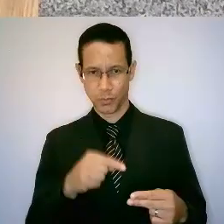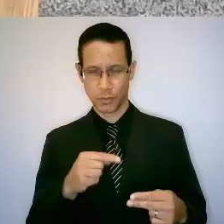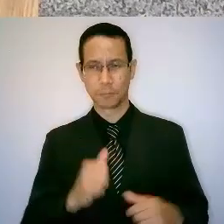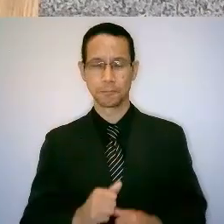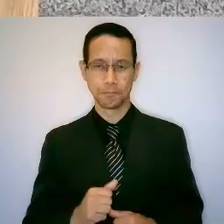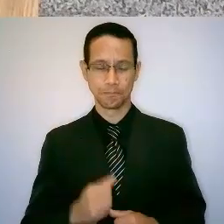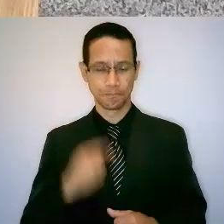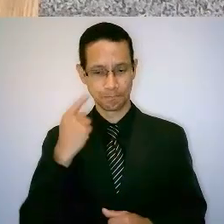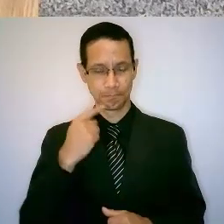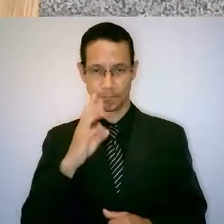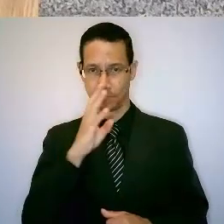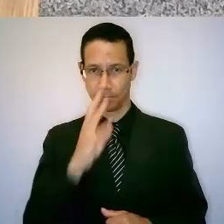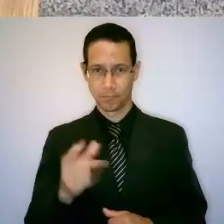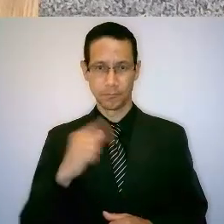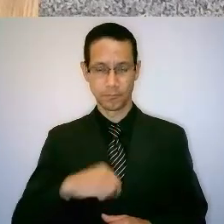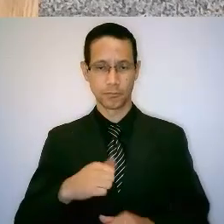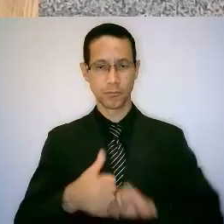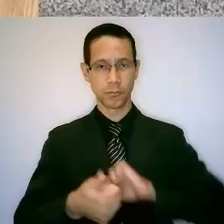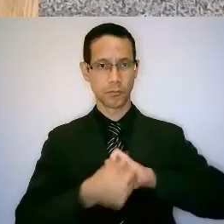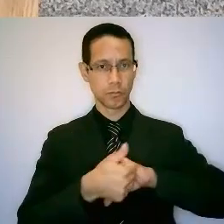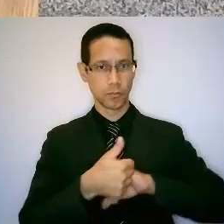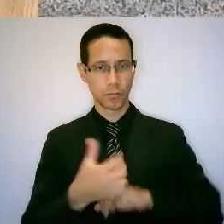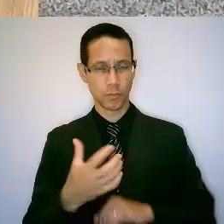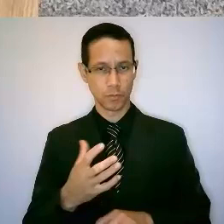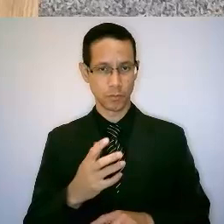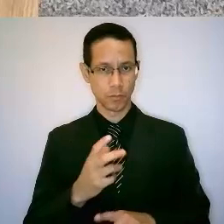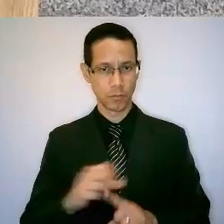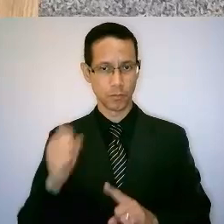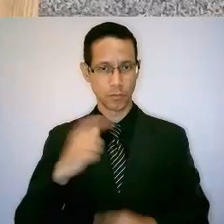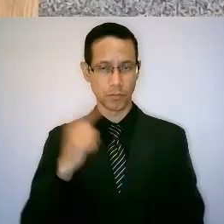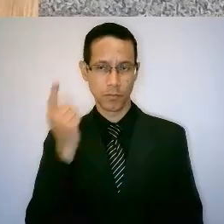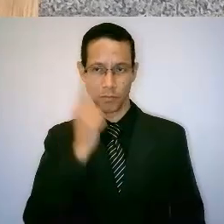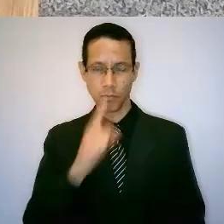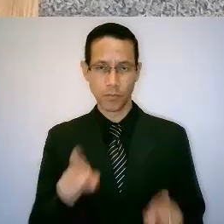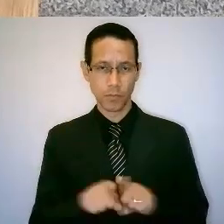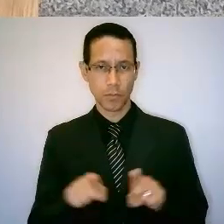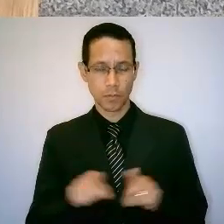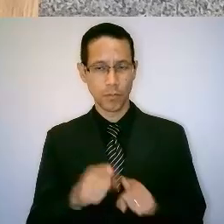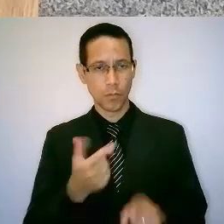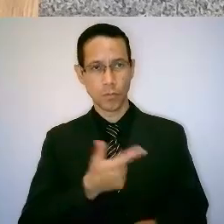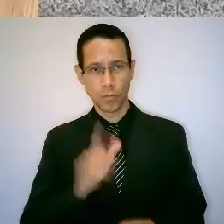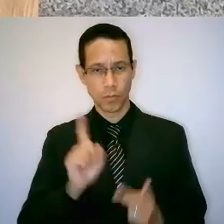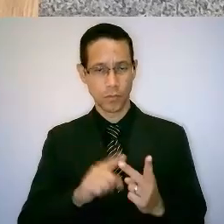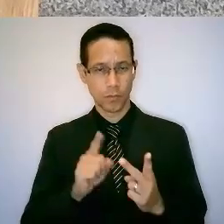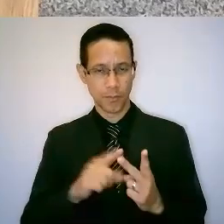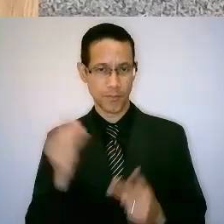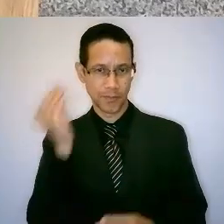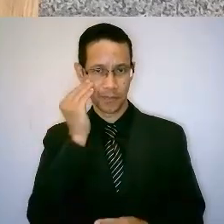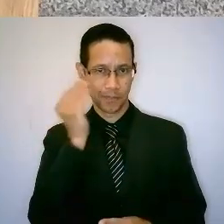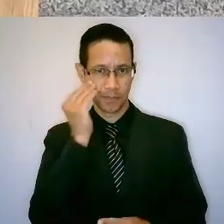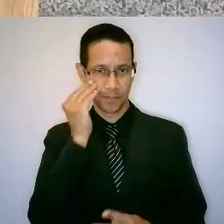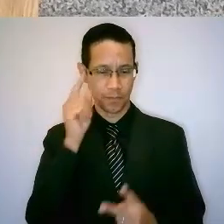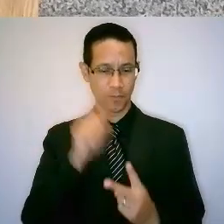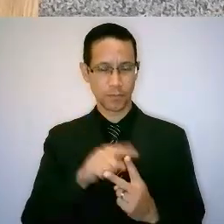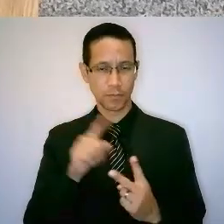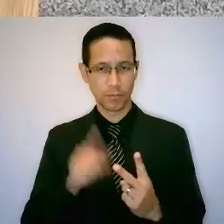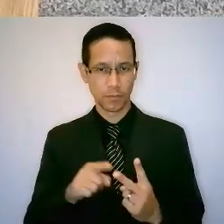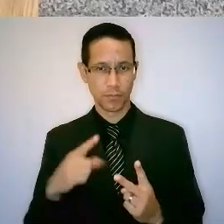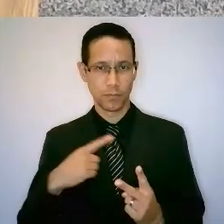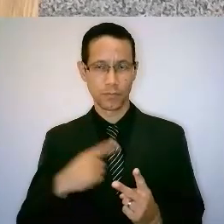com um homicídio qualificado Consumado e um homicídio tentado ambos esses homicídios